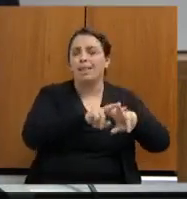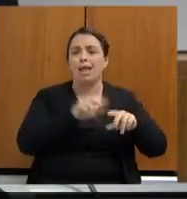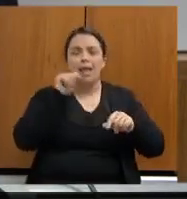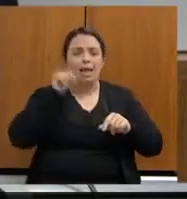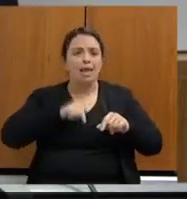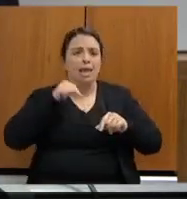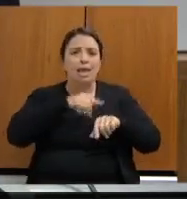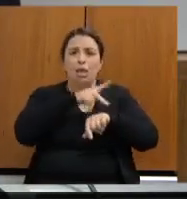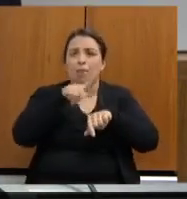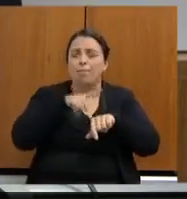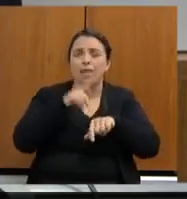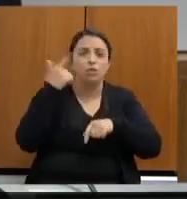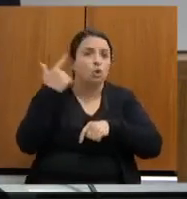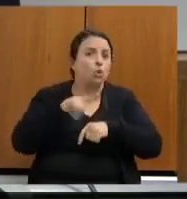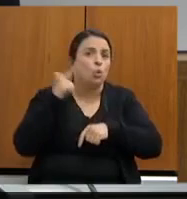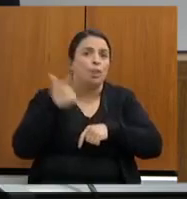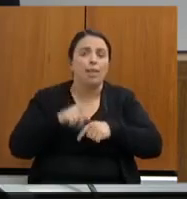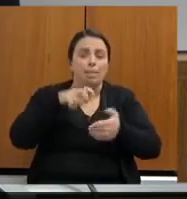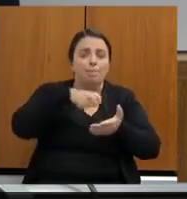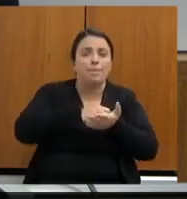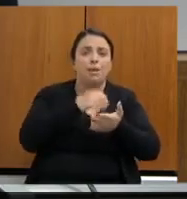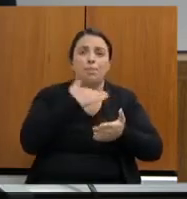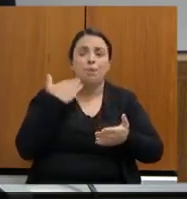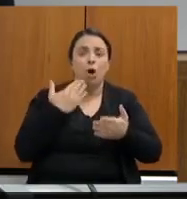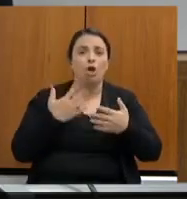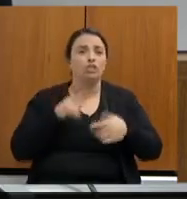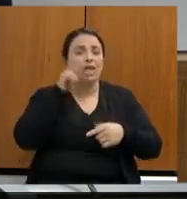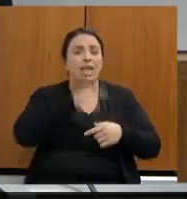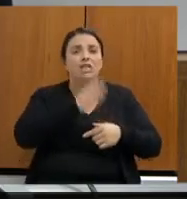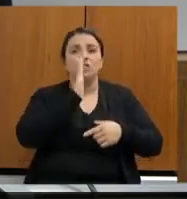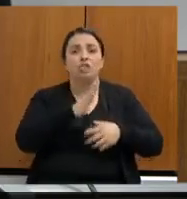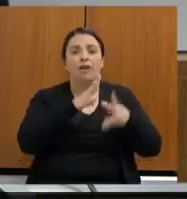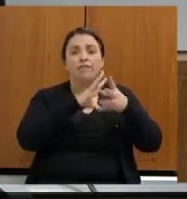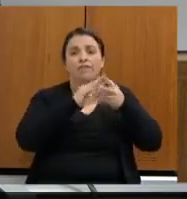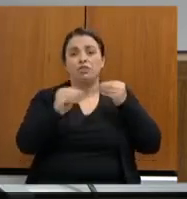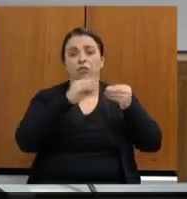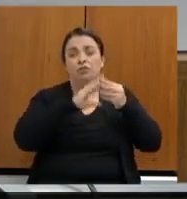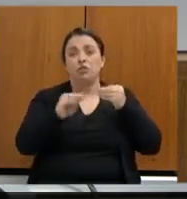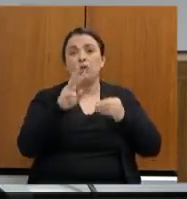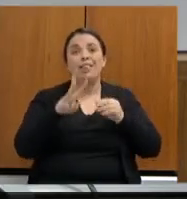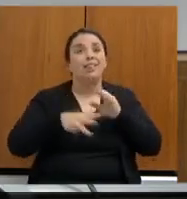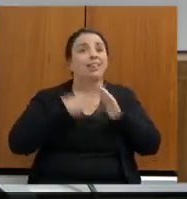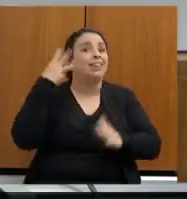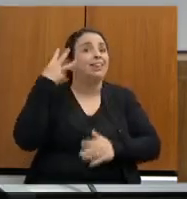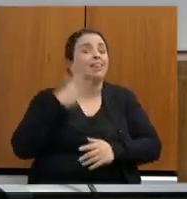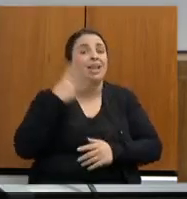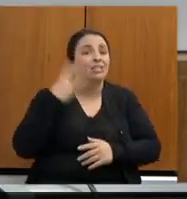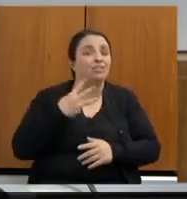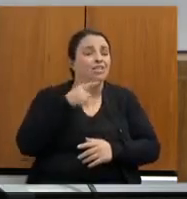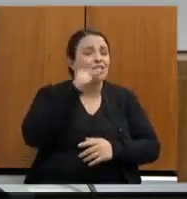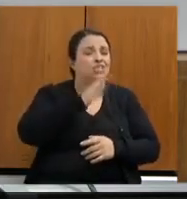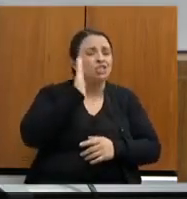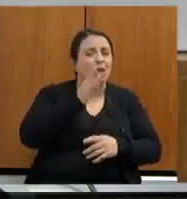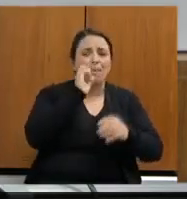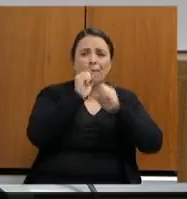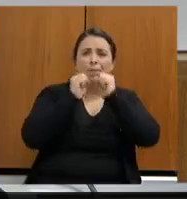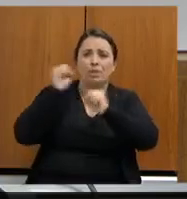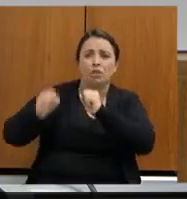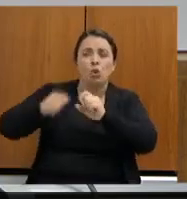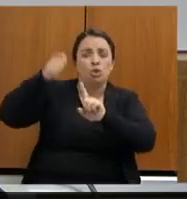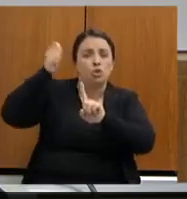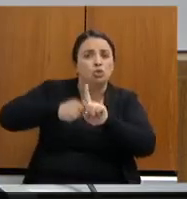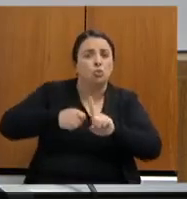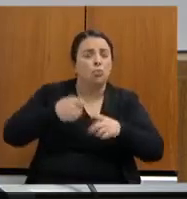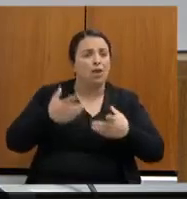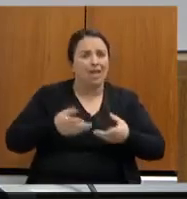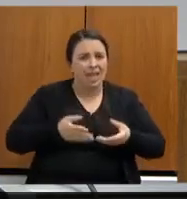no país era preciso ter prendido um homem que escapou do presídio três vezes que praticou homicídio que praticou estudos